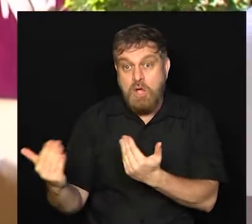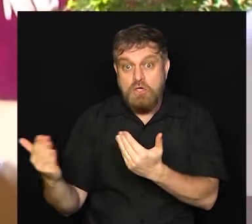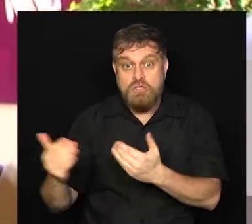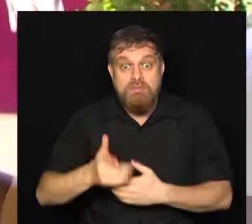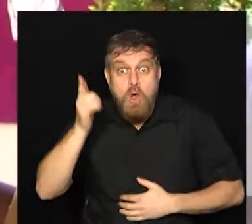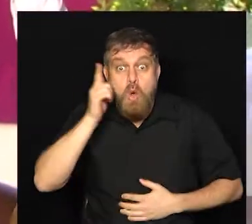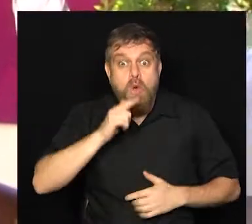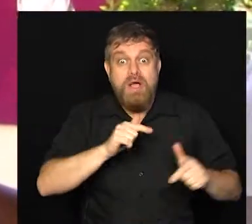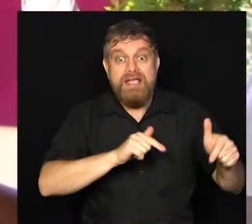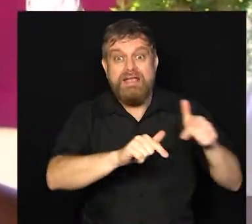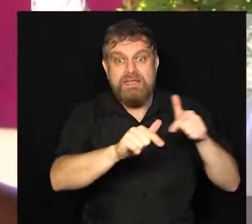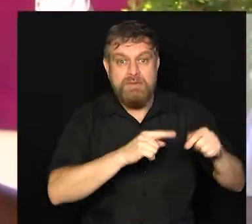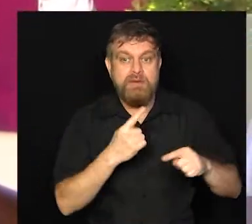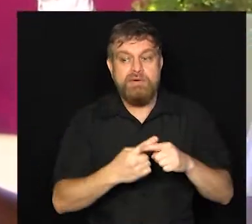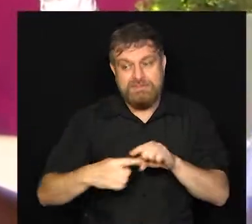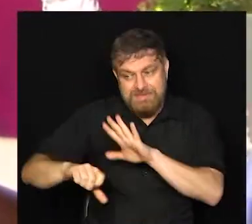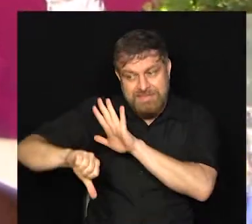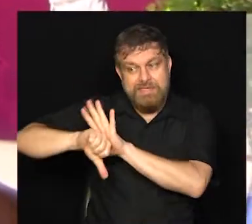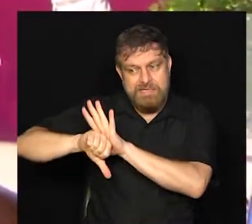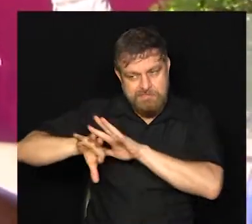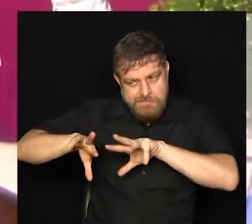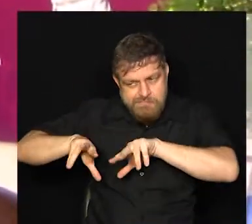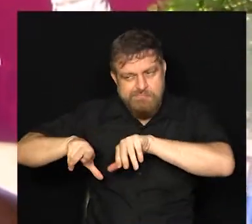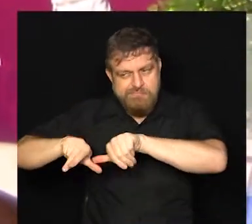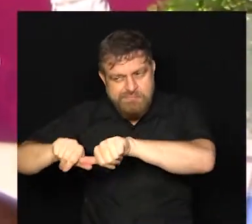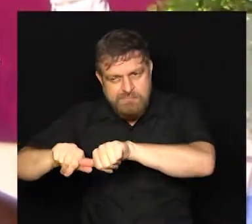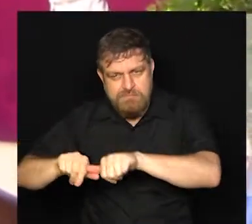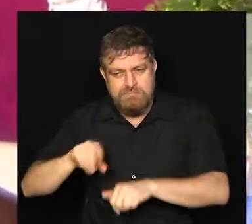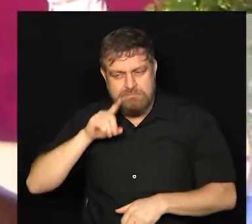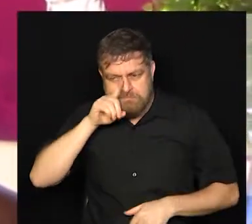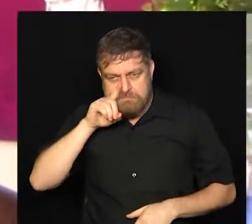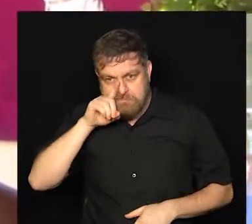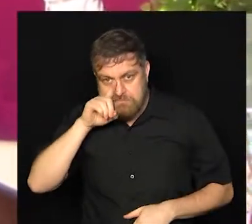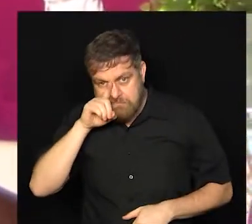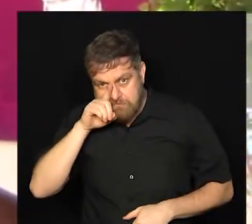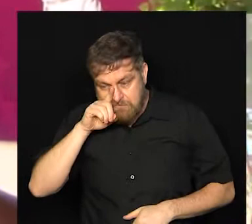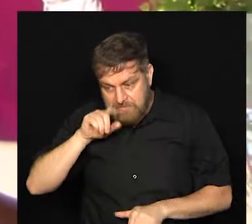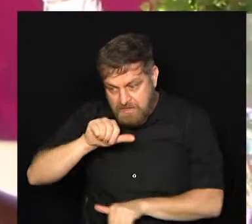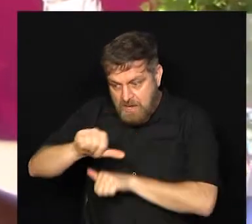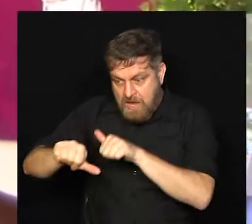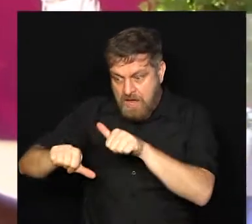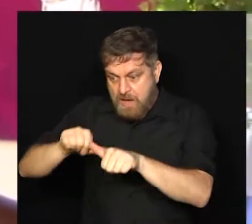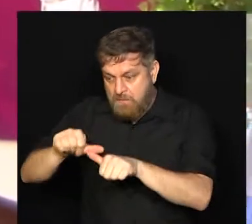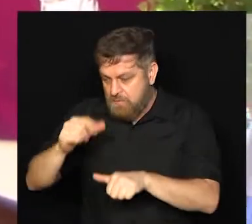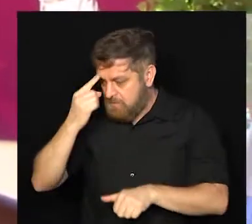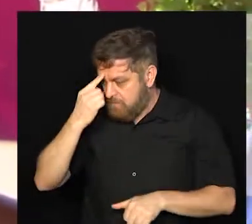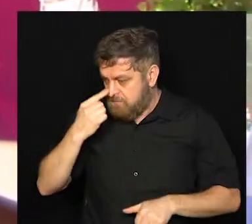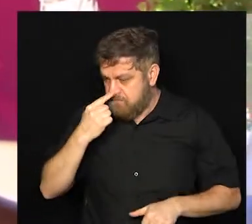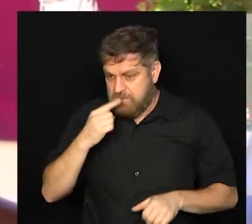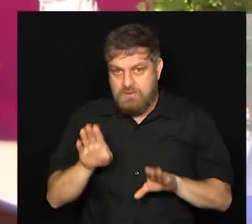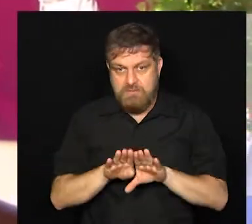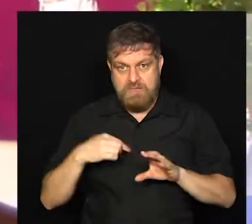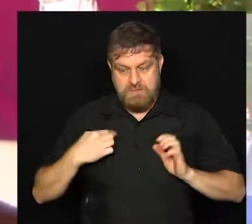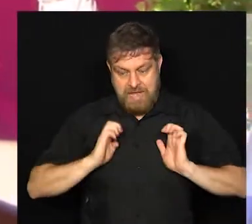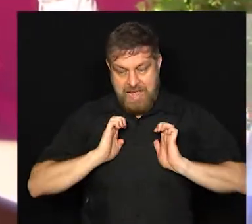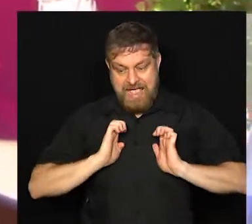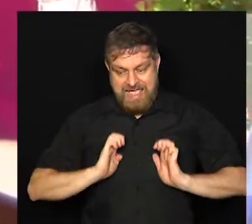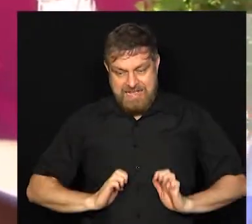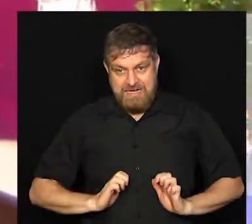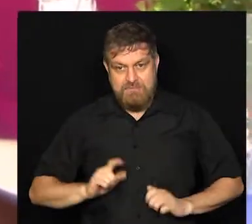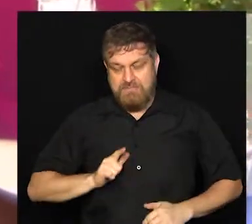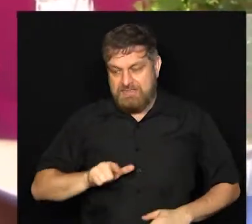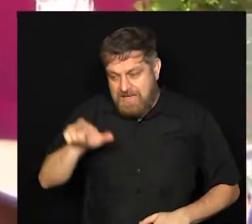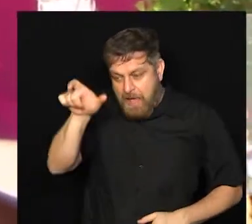está tão difícil, né? Na criminalidade, a marginalidade aí na rua. Eles vêm ajudar a moldar o caráter, né? Porque índole eles, a gente já nasce, mas o